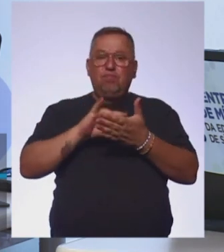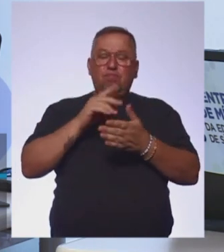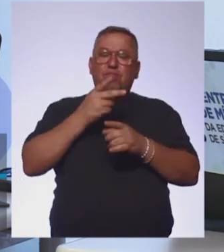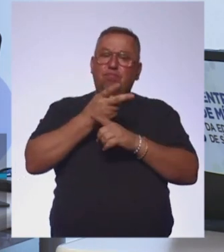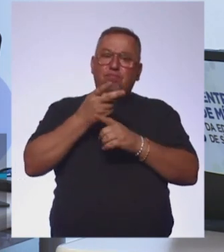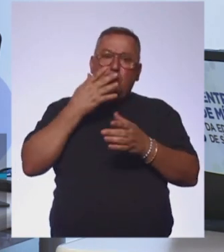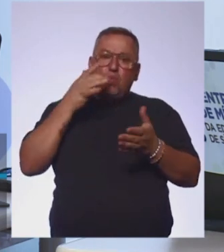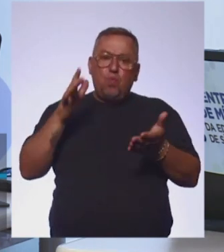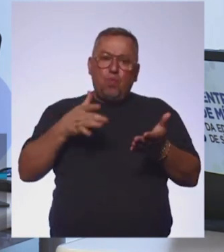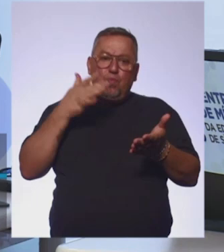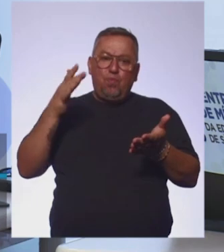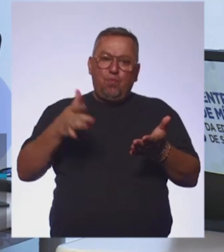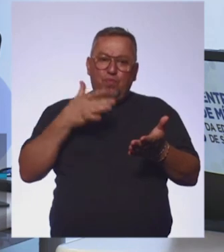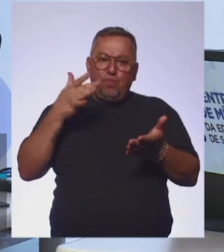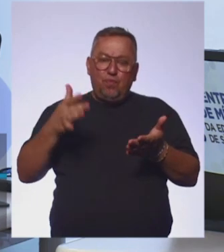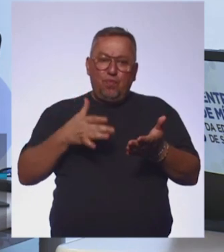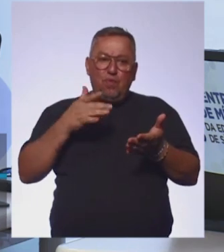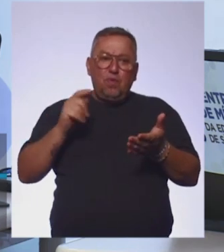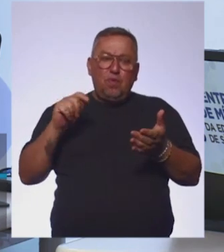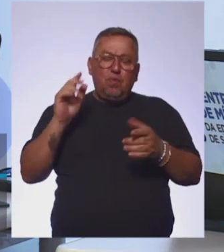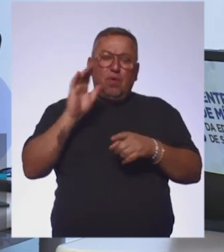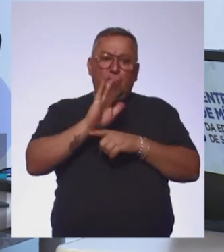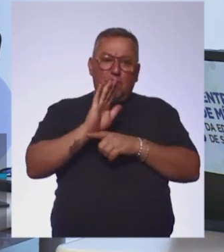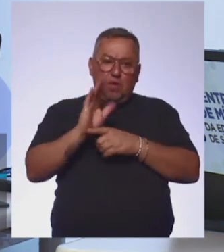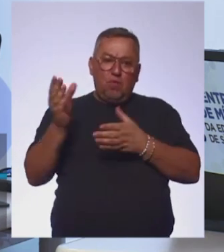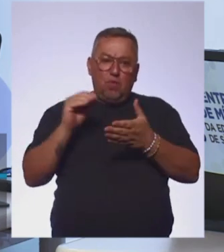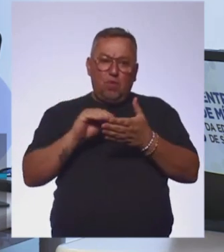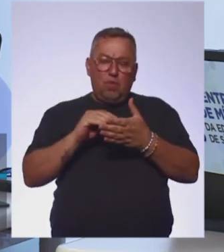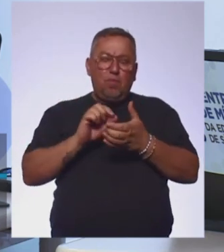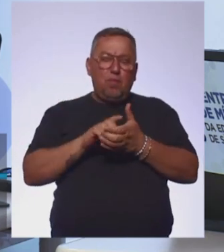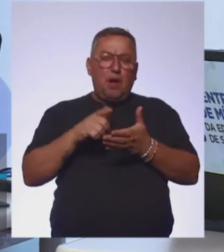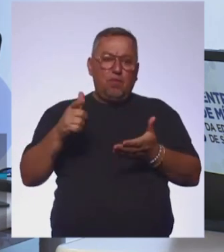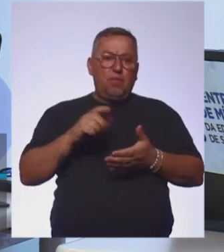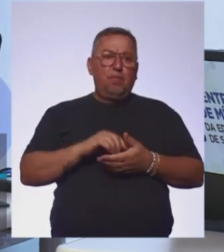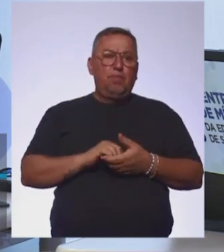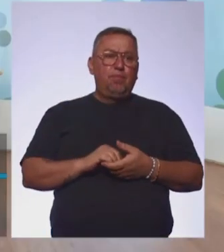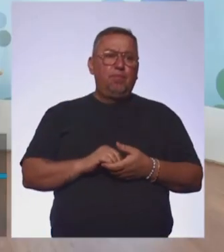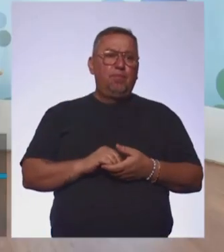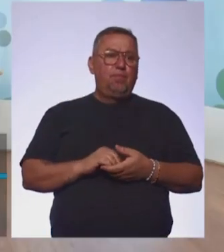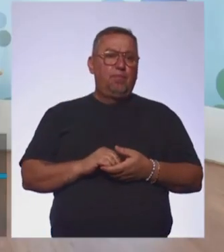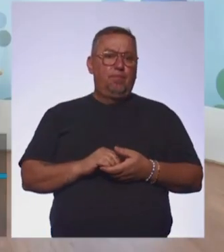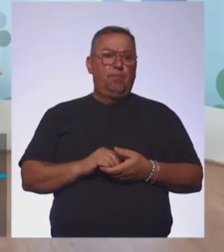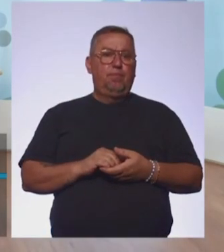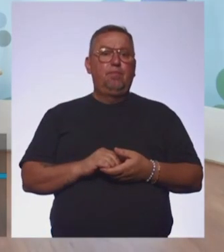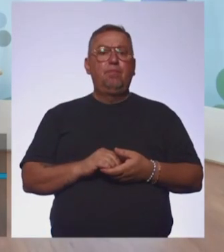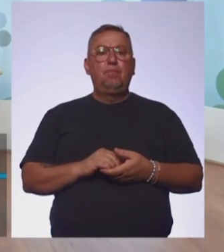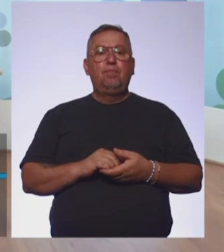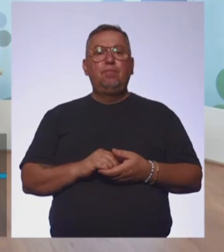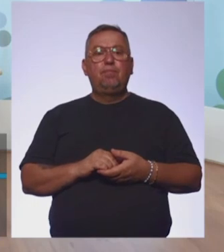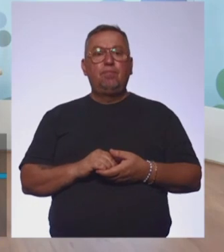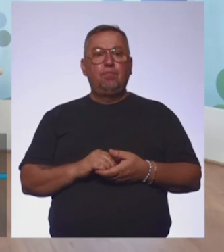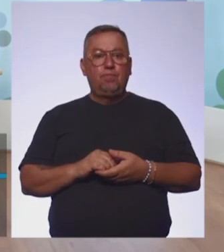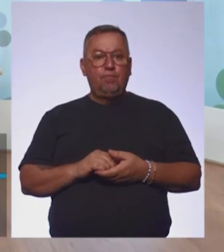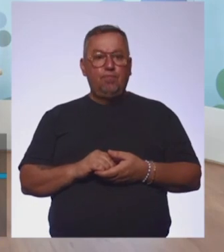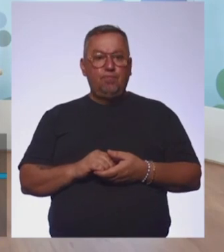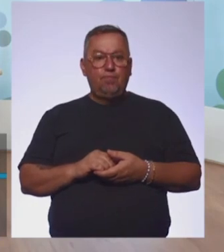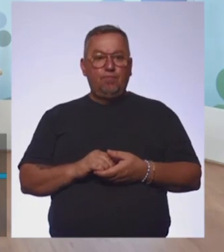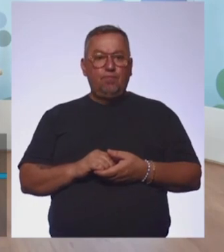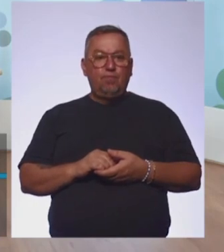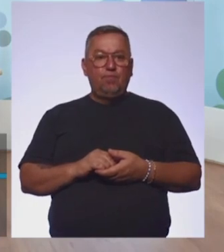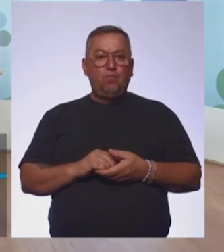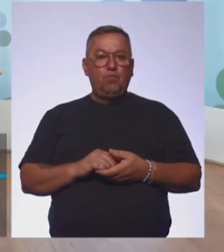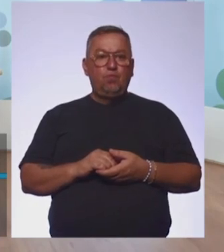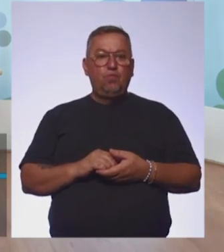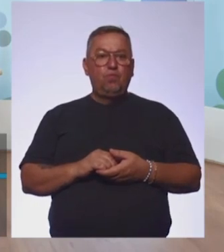irem procurando. Mas quem puder ir ajudando o colega e colocando na página, né? Situa. Então, você que foi esse artigo também que você